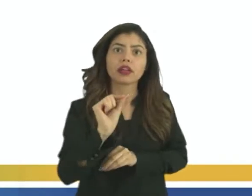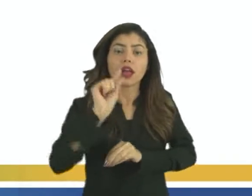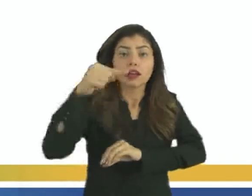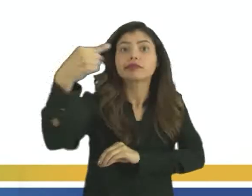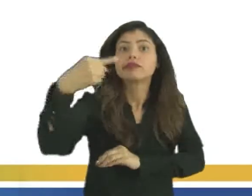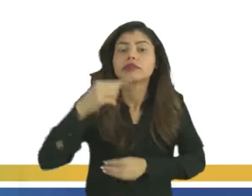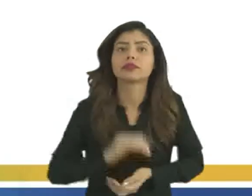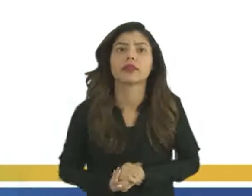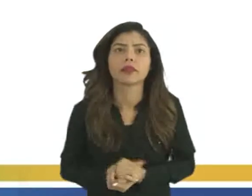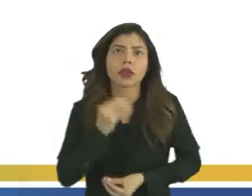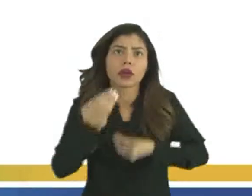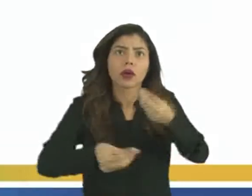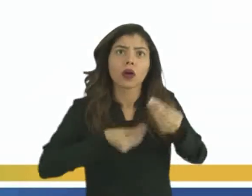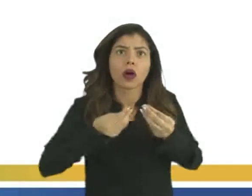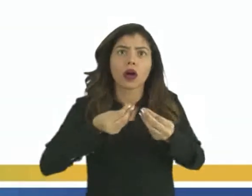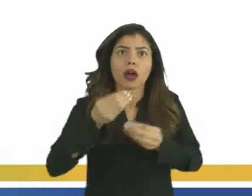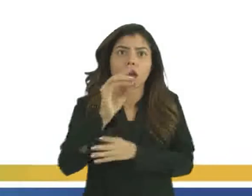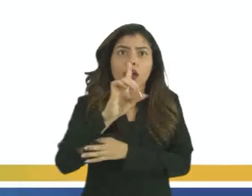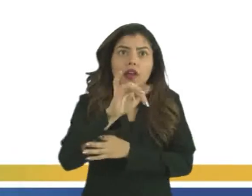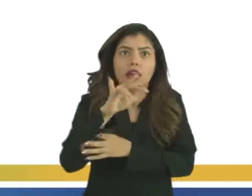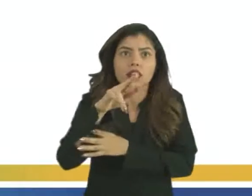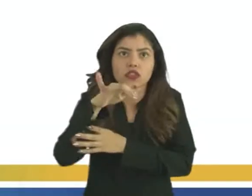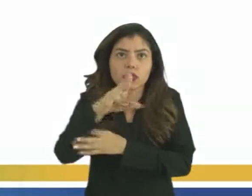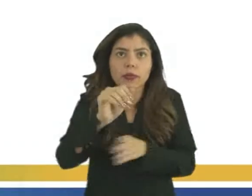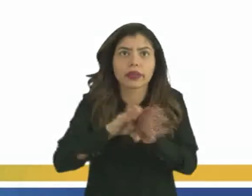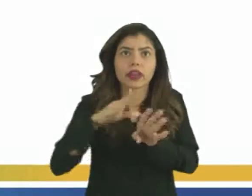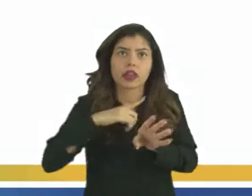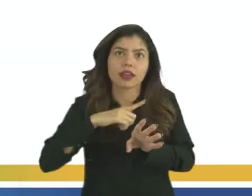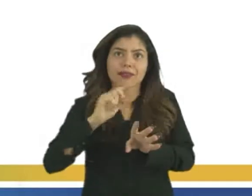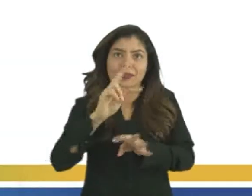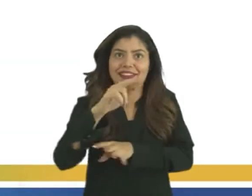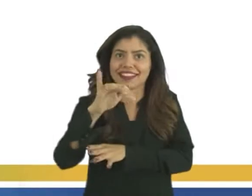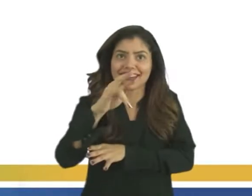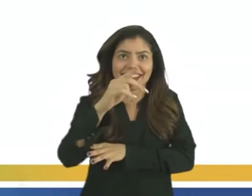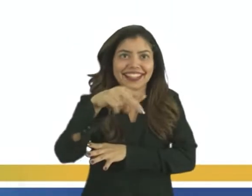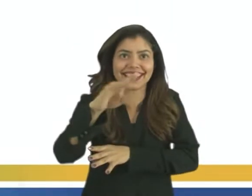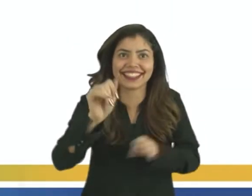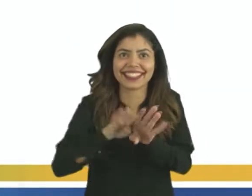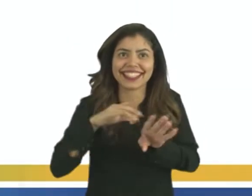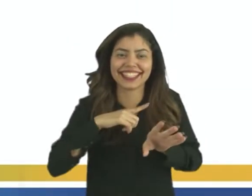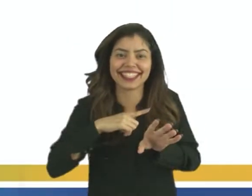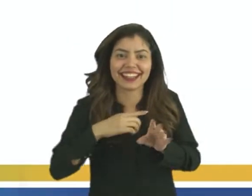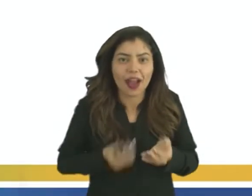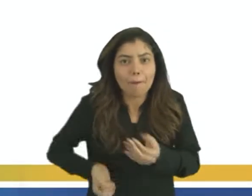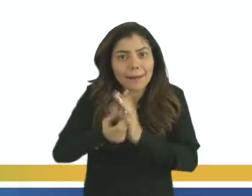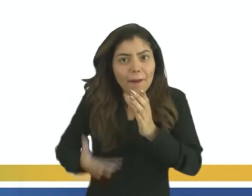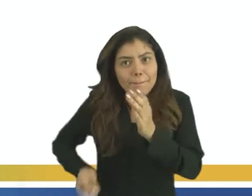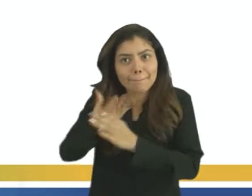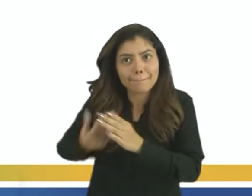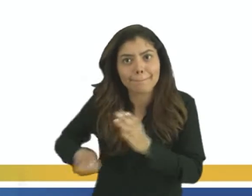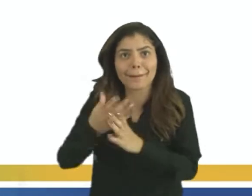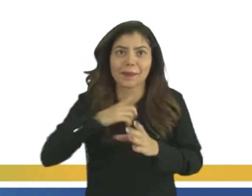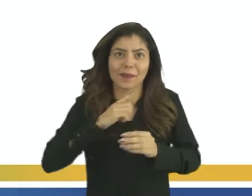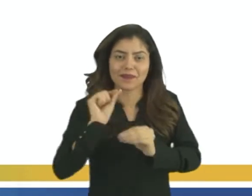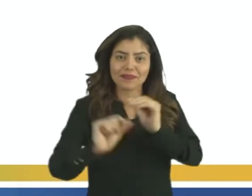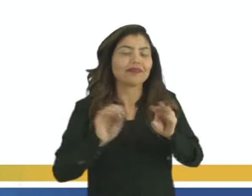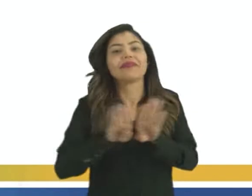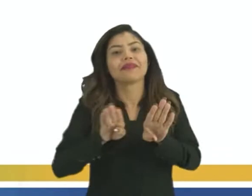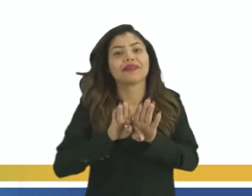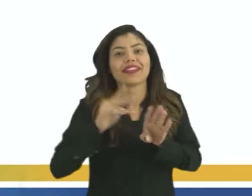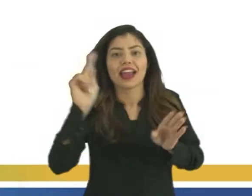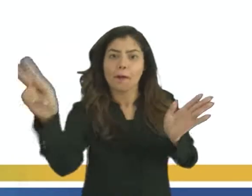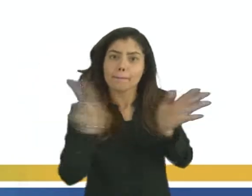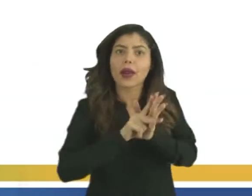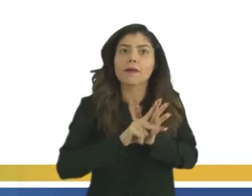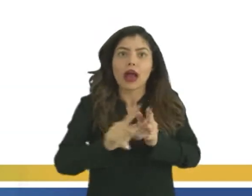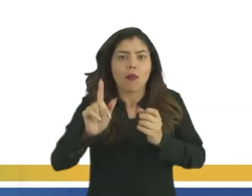aquilo. Como Chris Cooper conta em Run, Swim, Throw, Cheat, antes dela ser produzida sinteticamente, cientistas como Adolf Butenandt chegaram